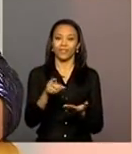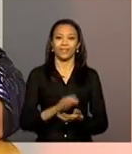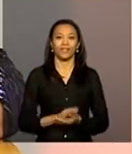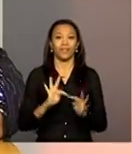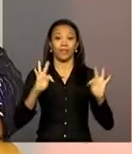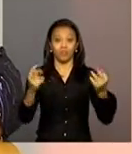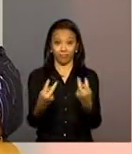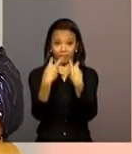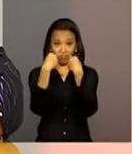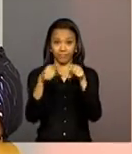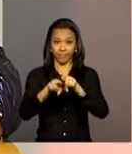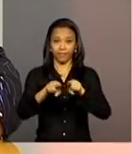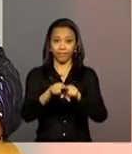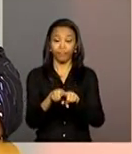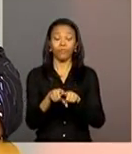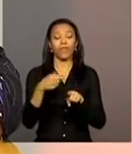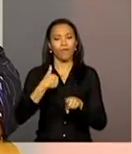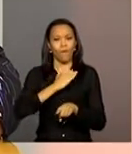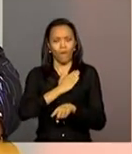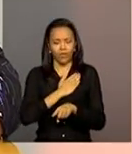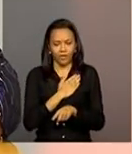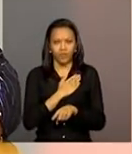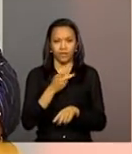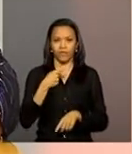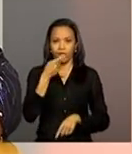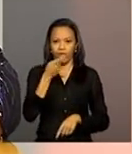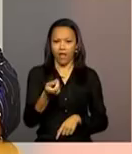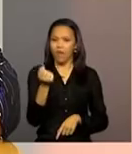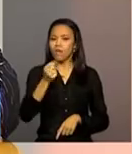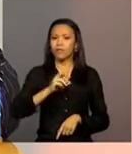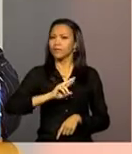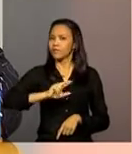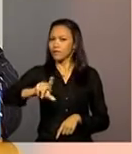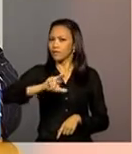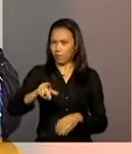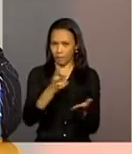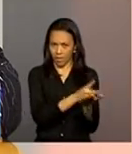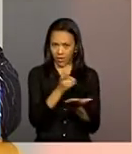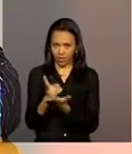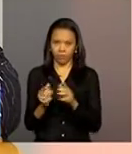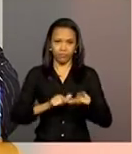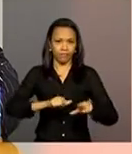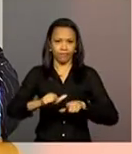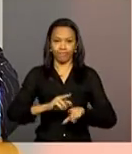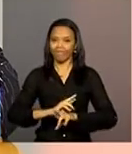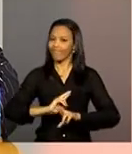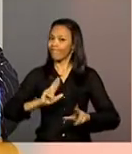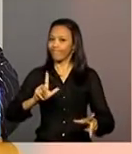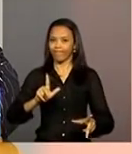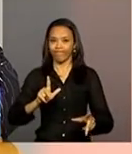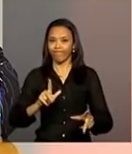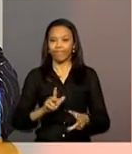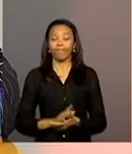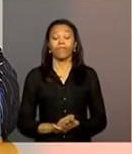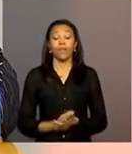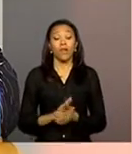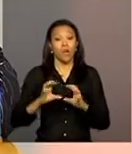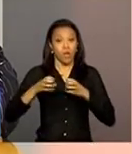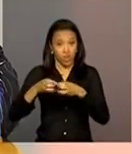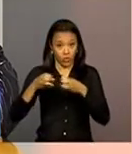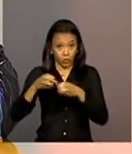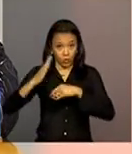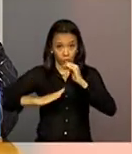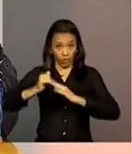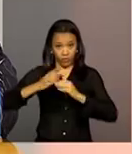eh eu gostaria de ressaltar que não são a mesma coisa na realidade a equipe volante